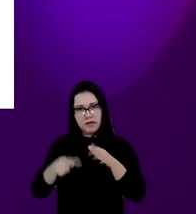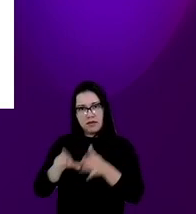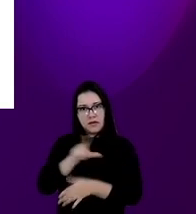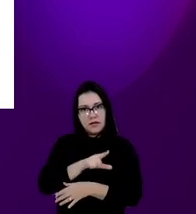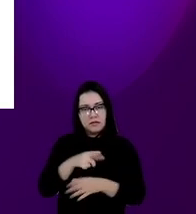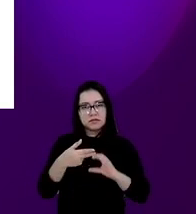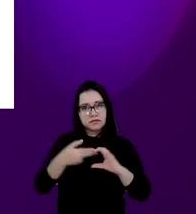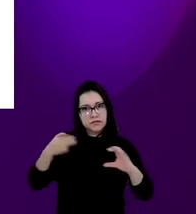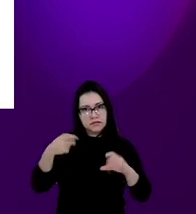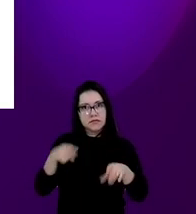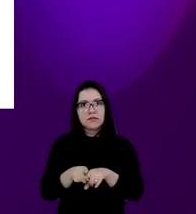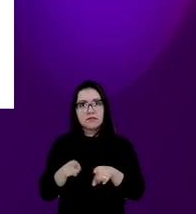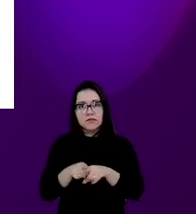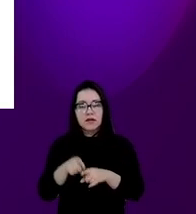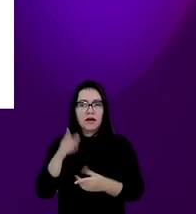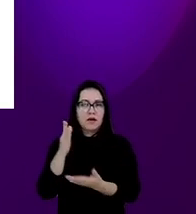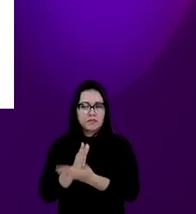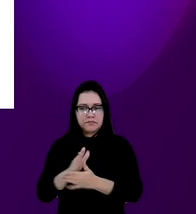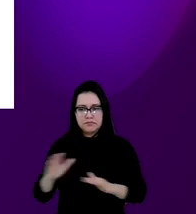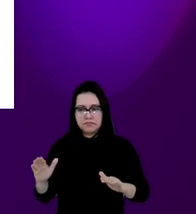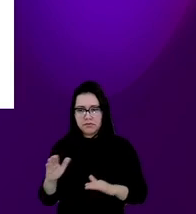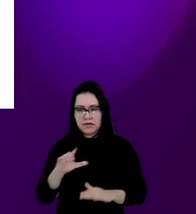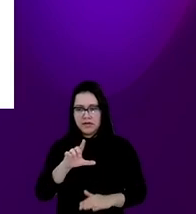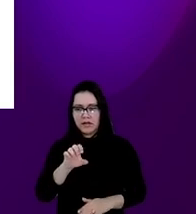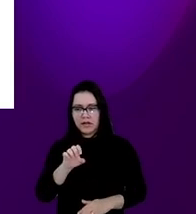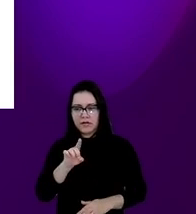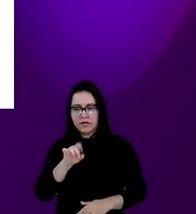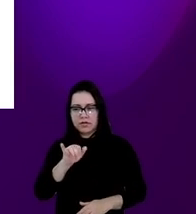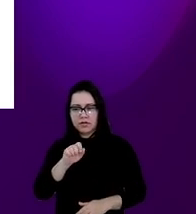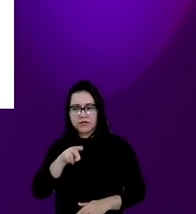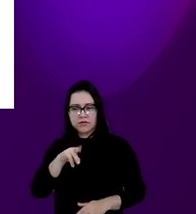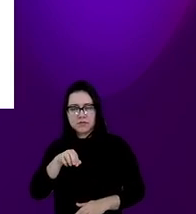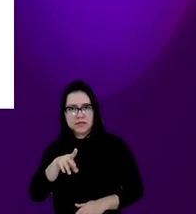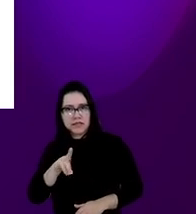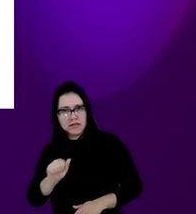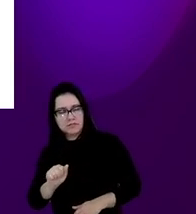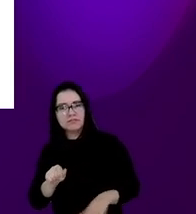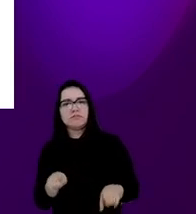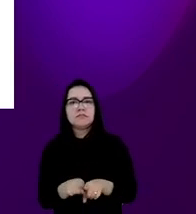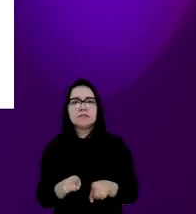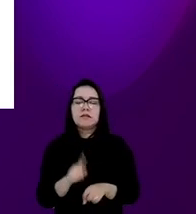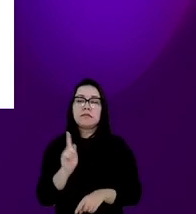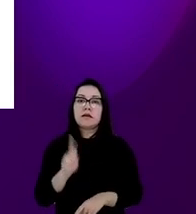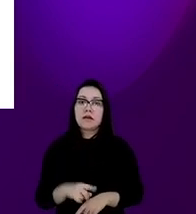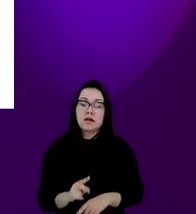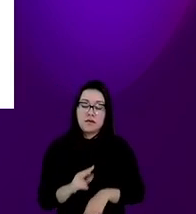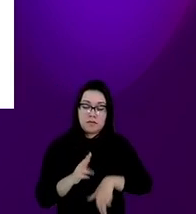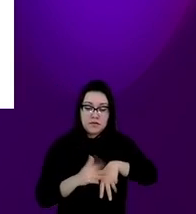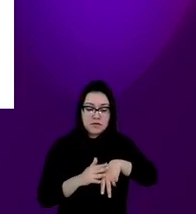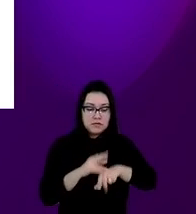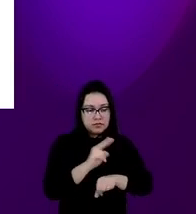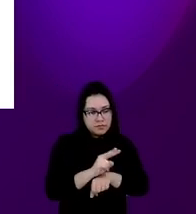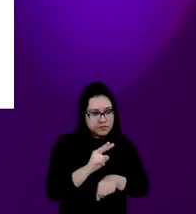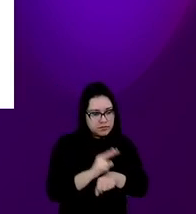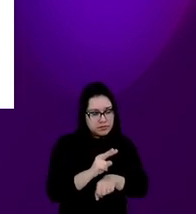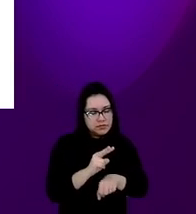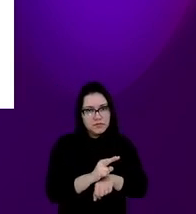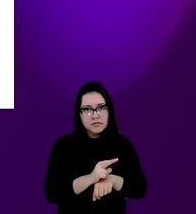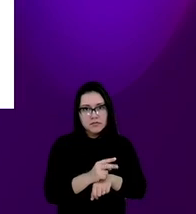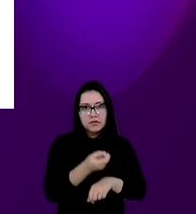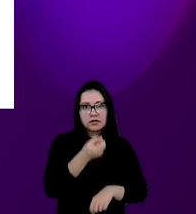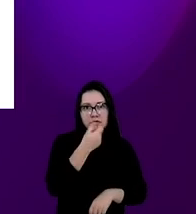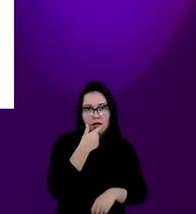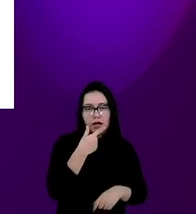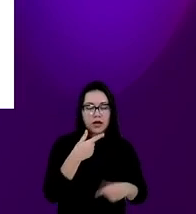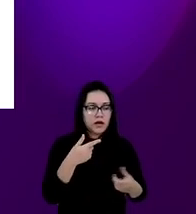ibrutinib pode ir até a linfodepressão. Os pacientes devem ser monitorados após a féresis, durante e